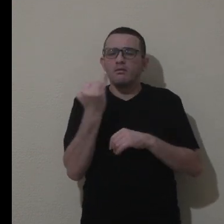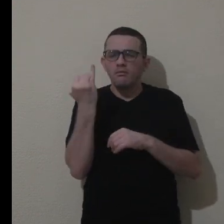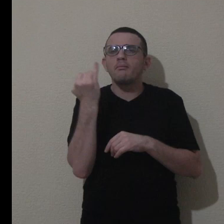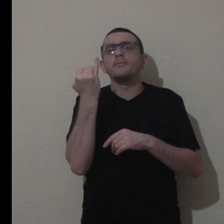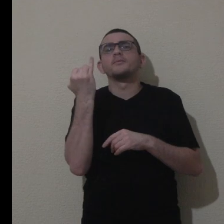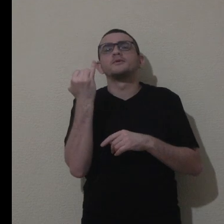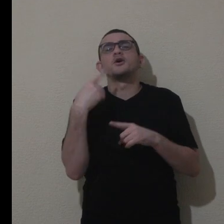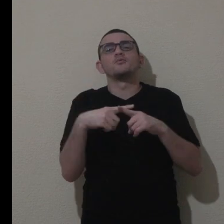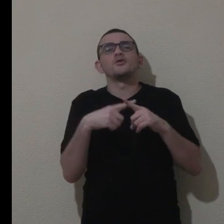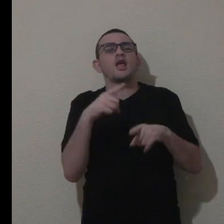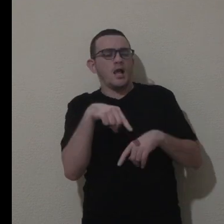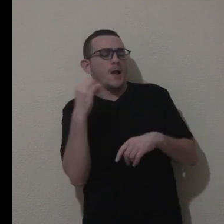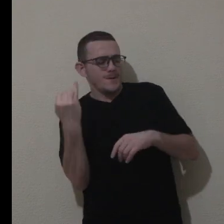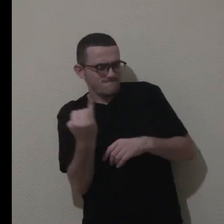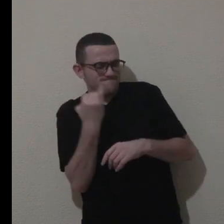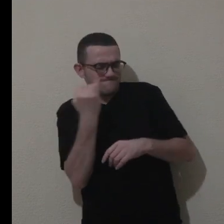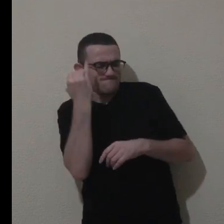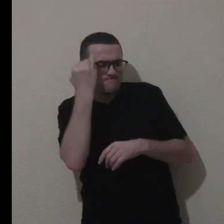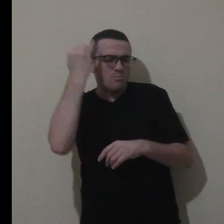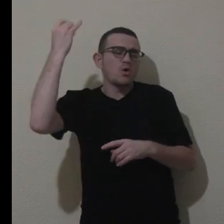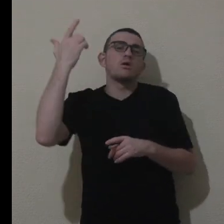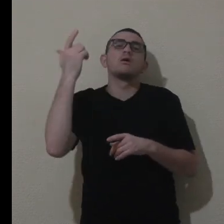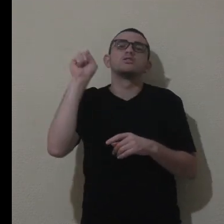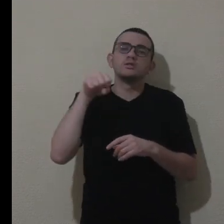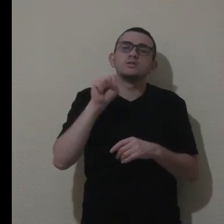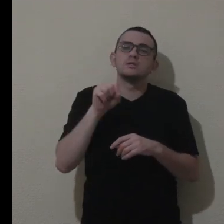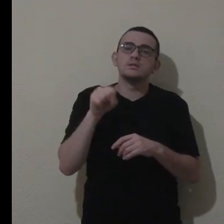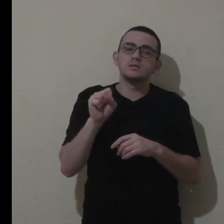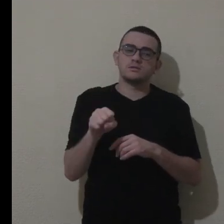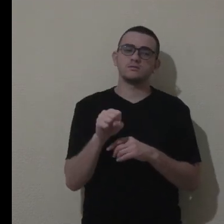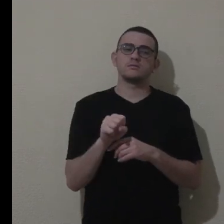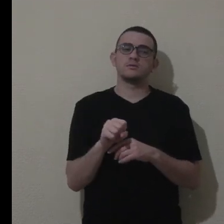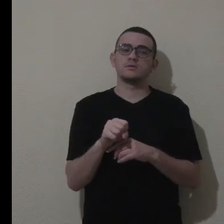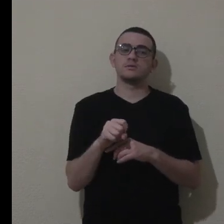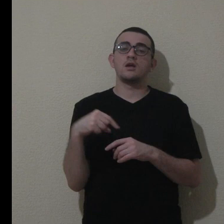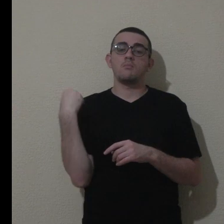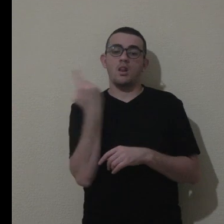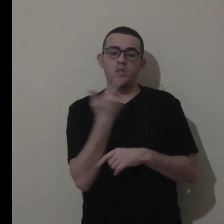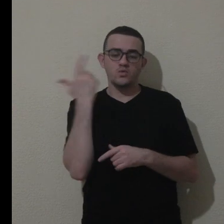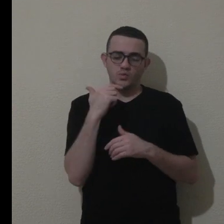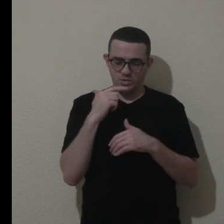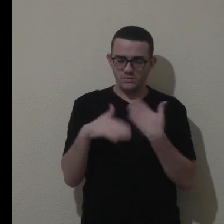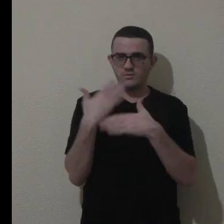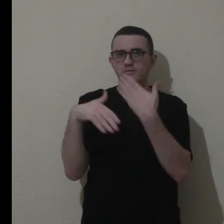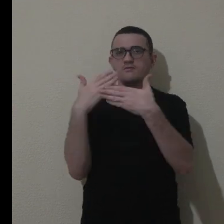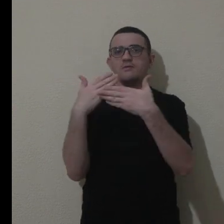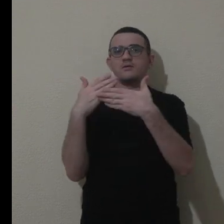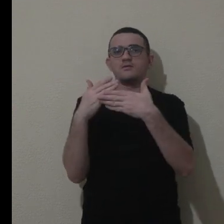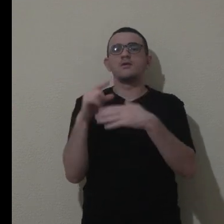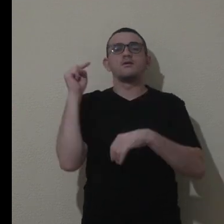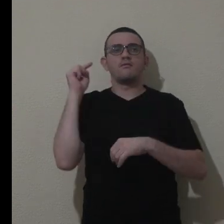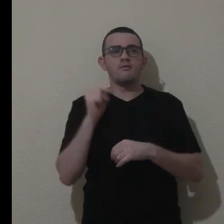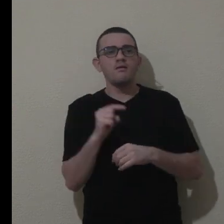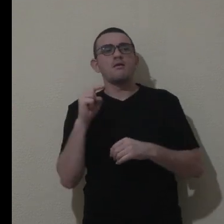De fato, ela é um componente muito, muito, muito importante, né, no nosso desenvolvimento. Tá? Esse é